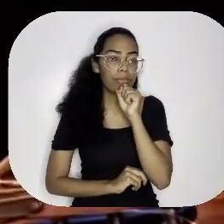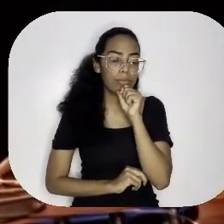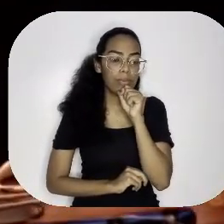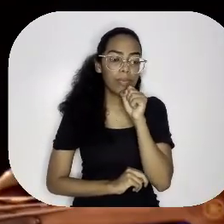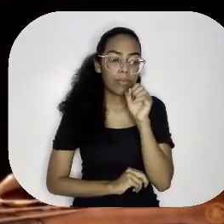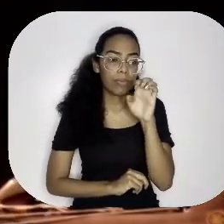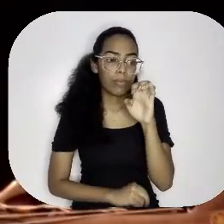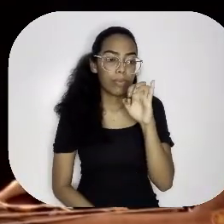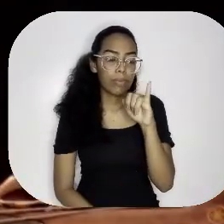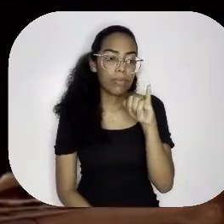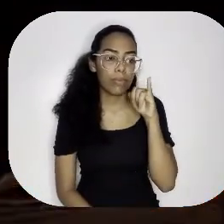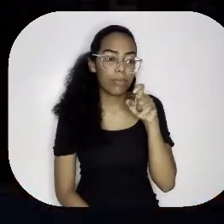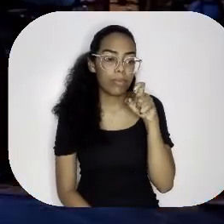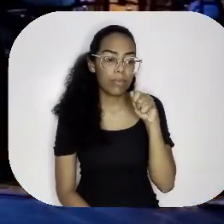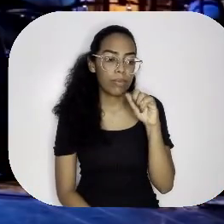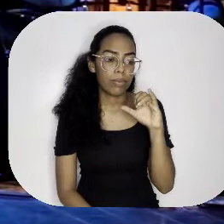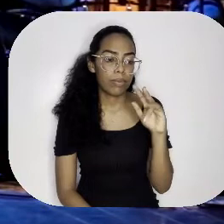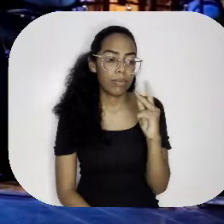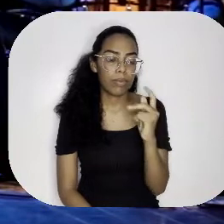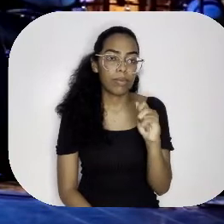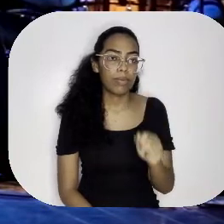nesse Ijexá, né, Rejane?